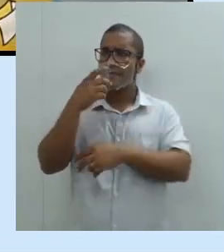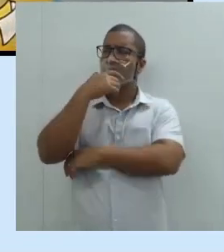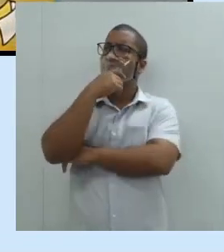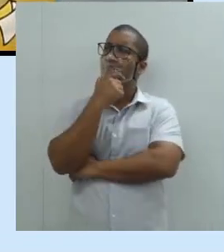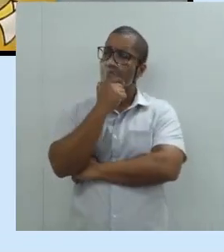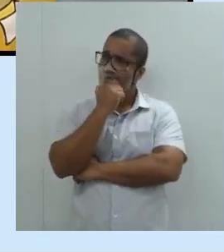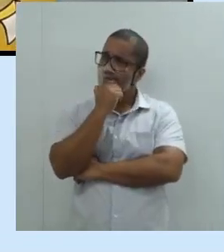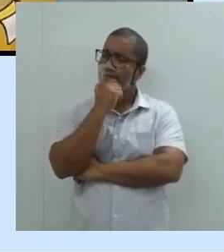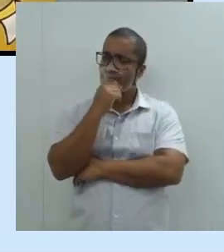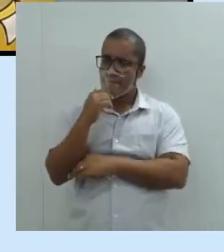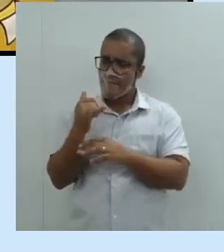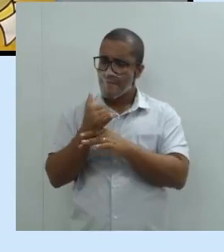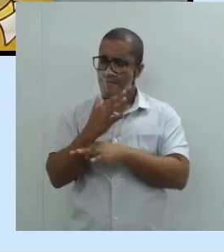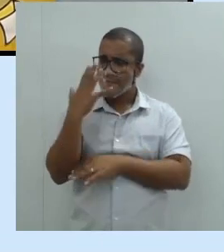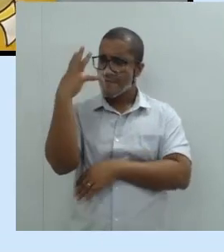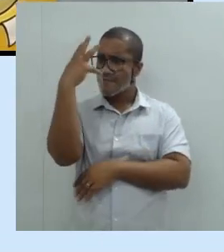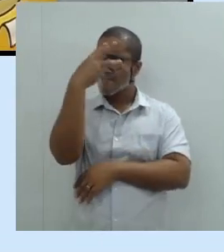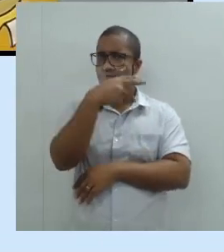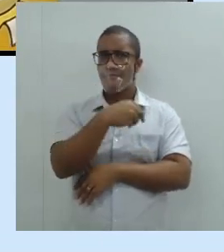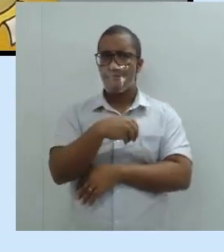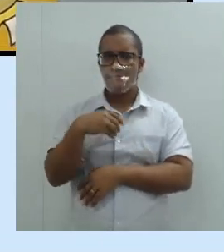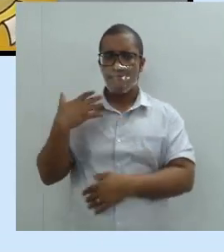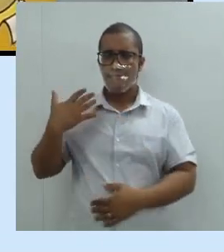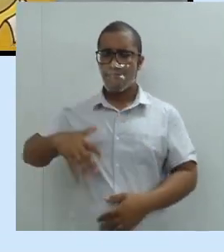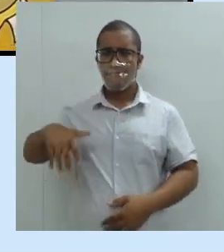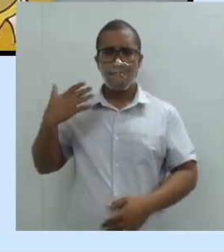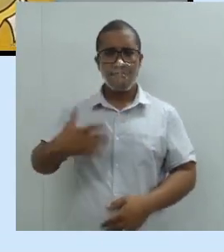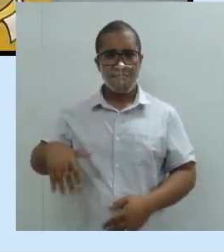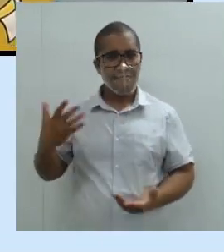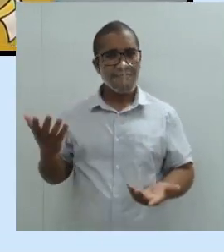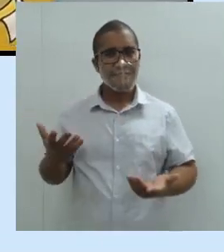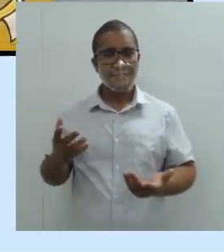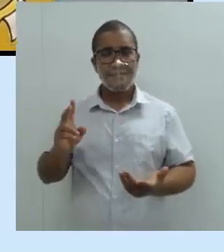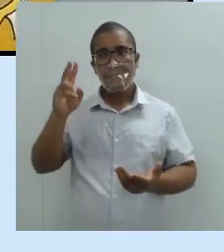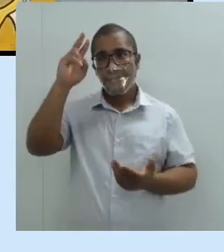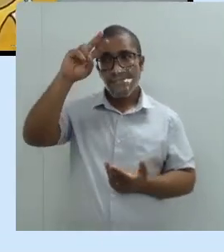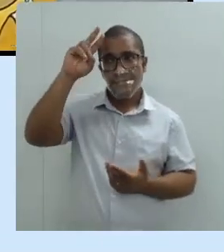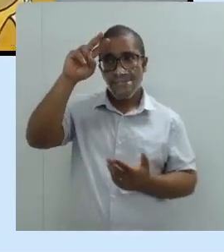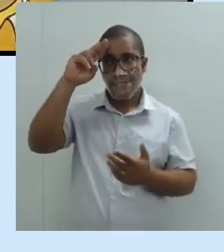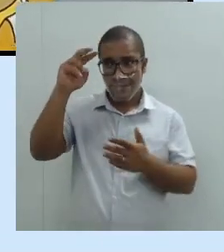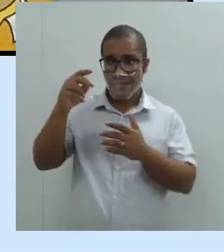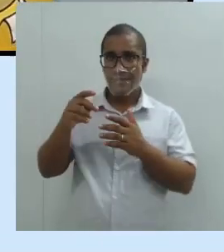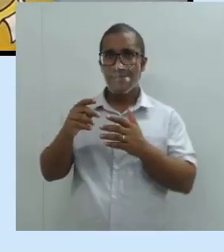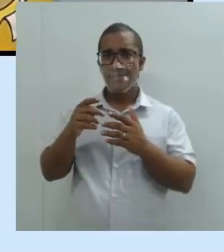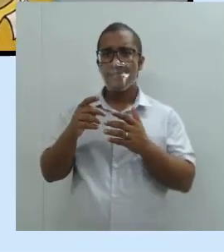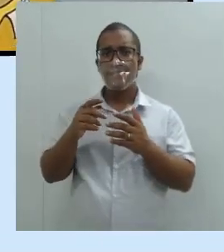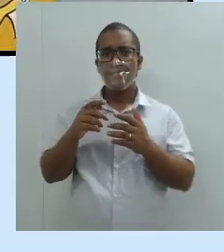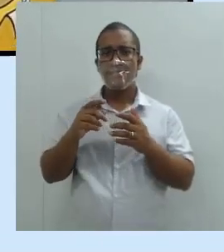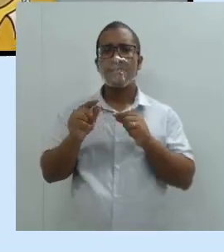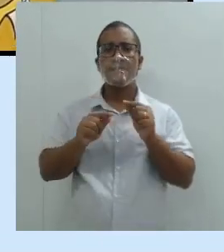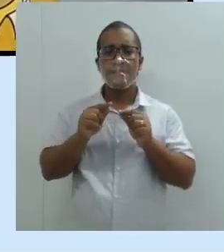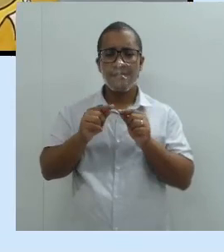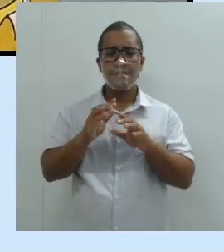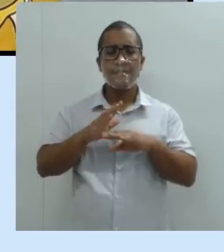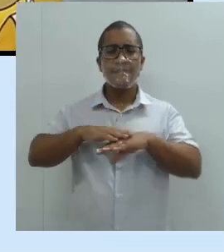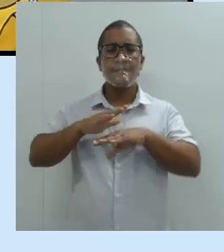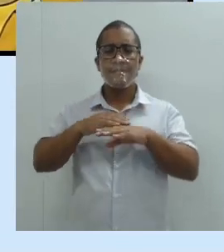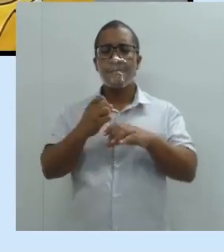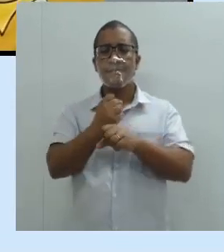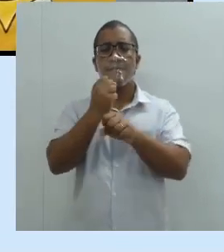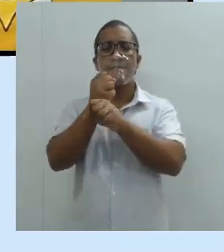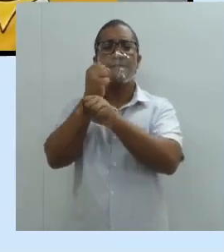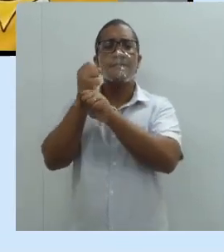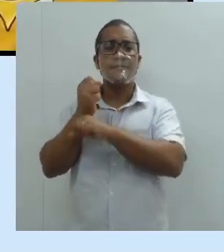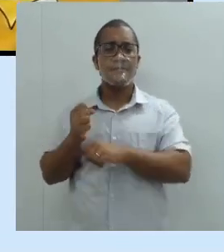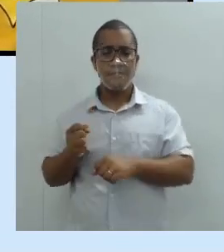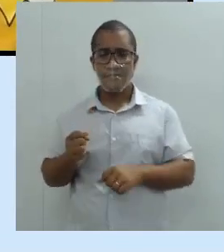nossa, como minha cidade é bonita, nossa, qual é a história atrás desses prédios? Quem construiu? Então é isso